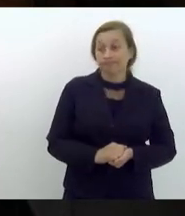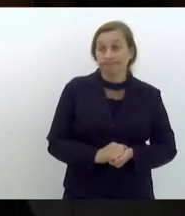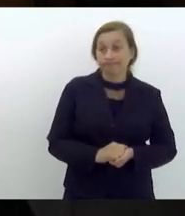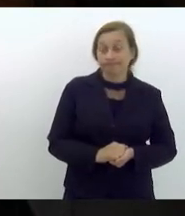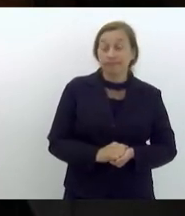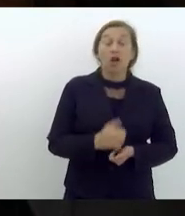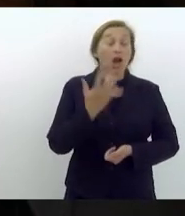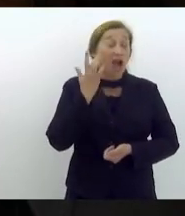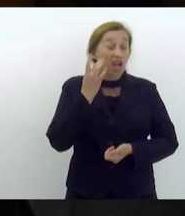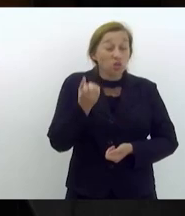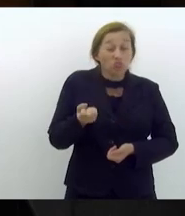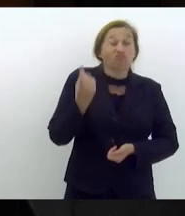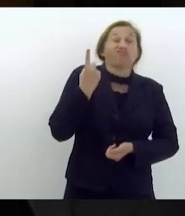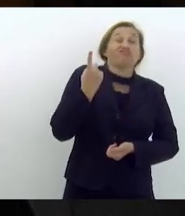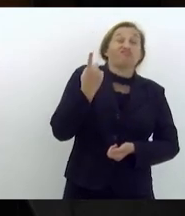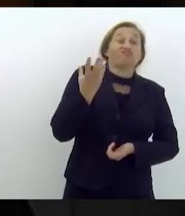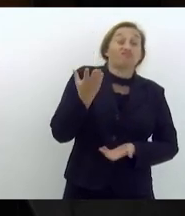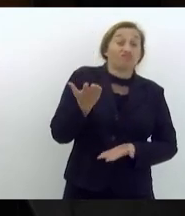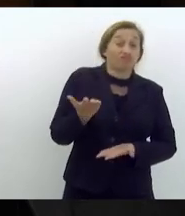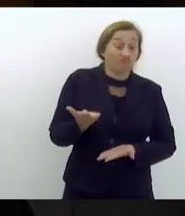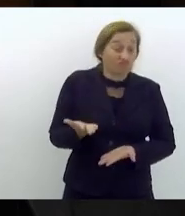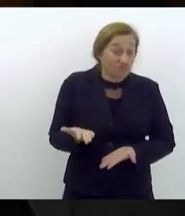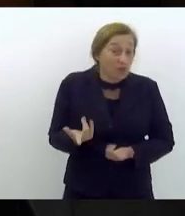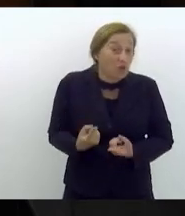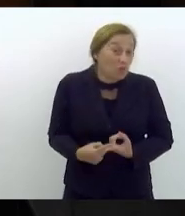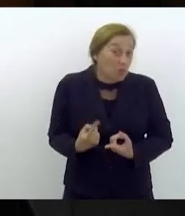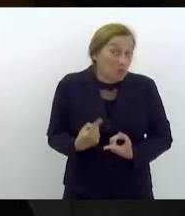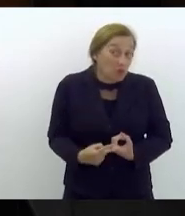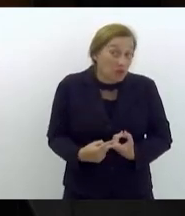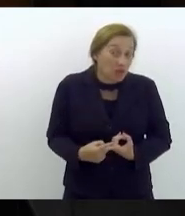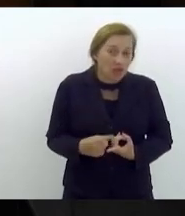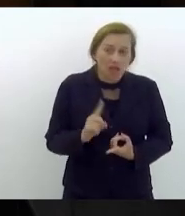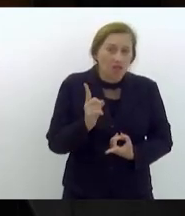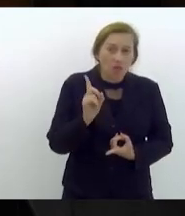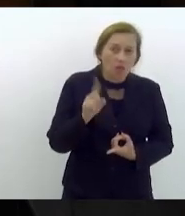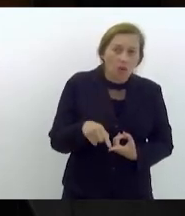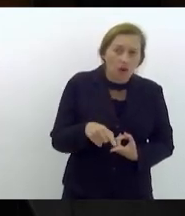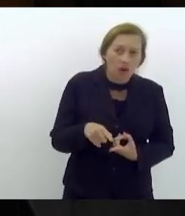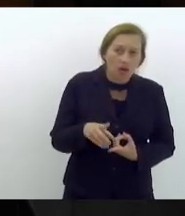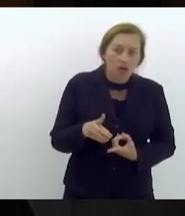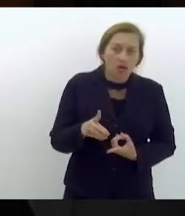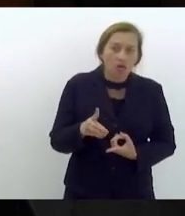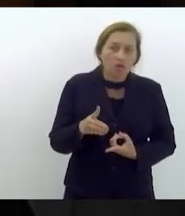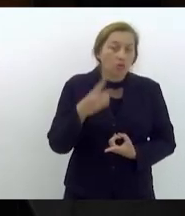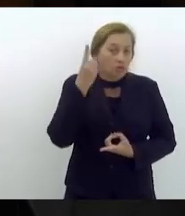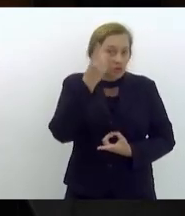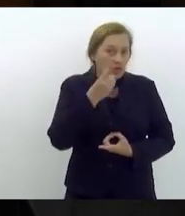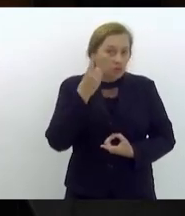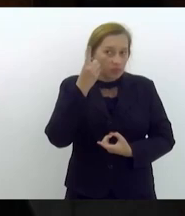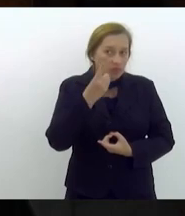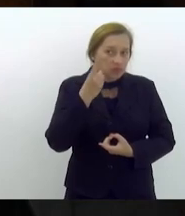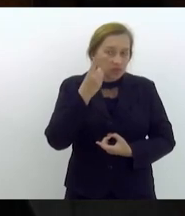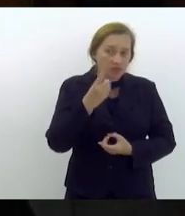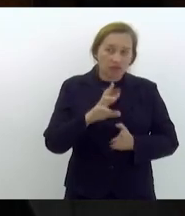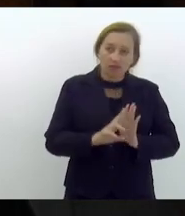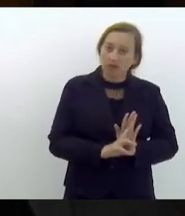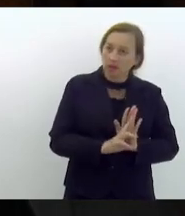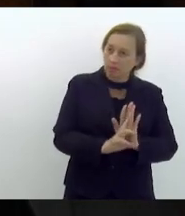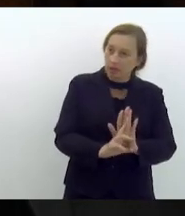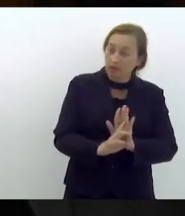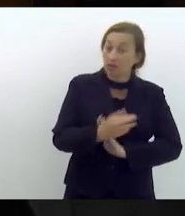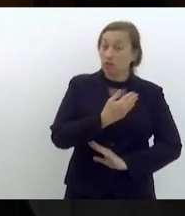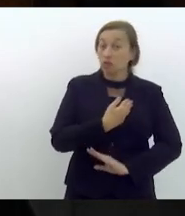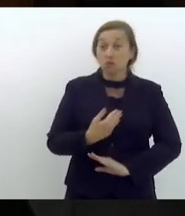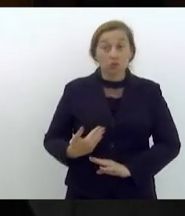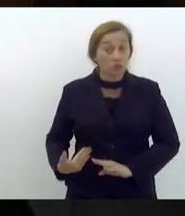acho estranho porque não é o deputado que simboliza a representação do